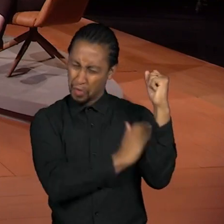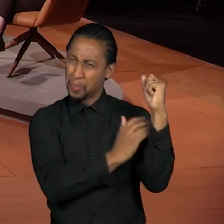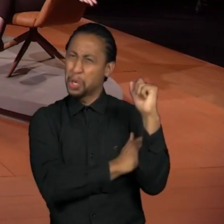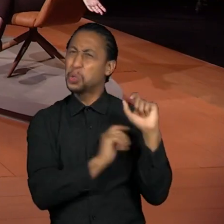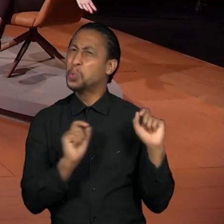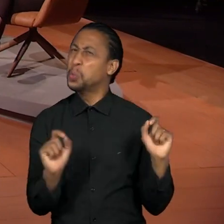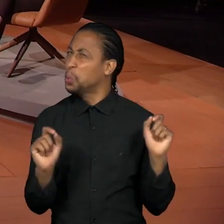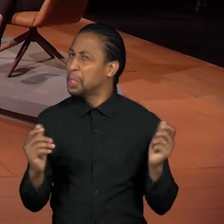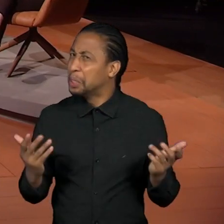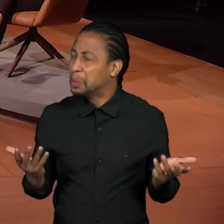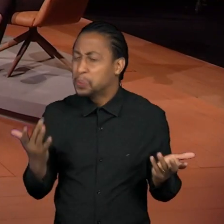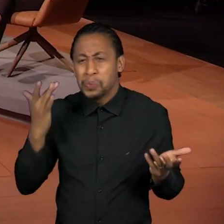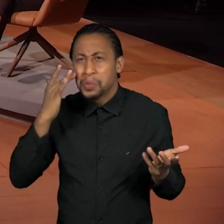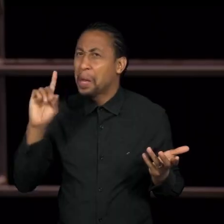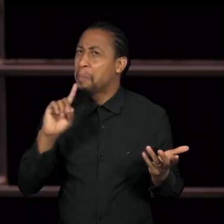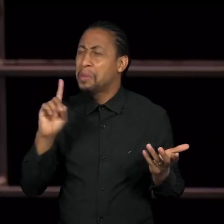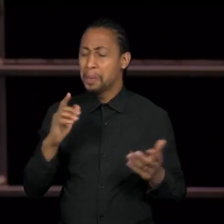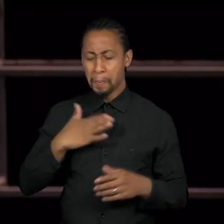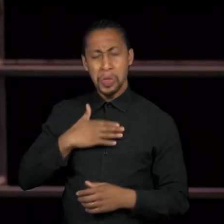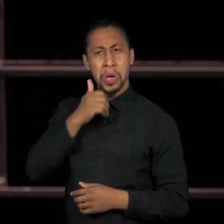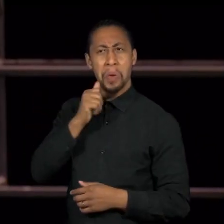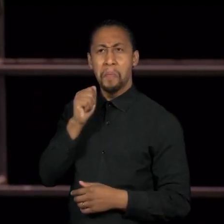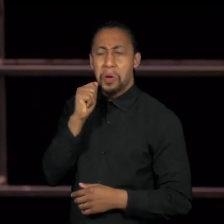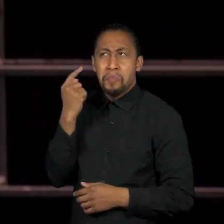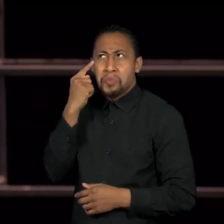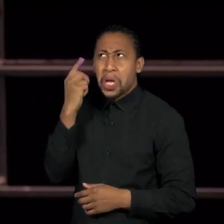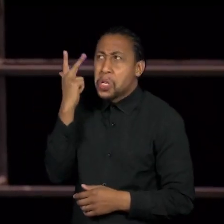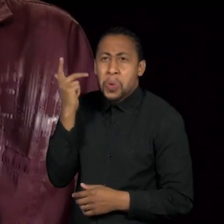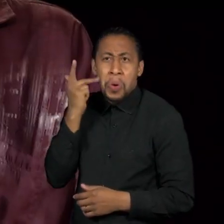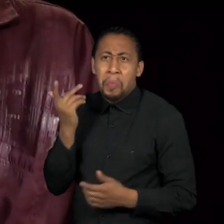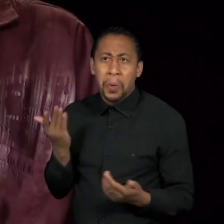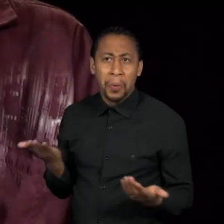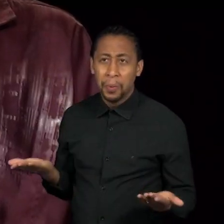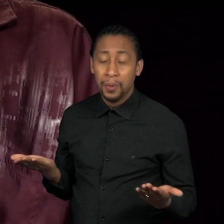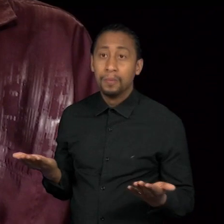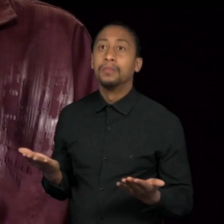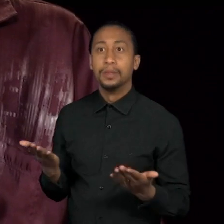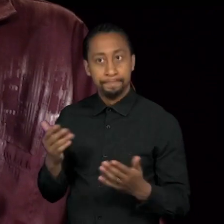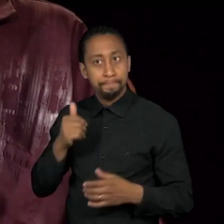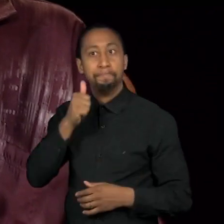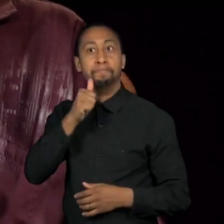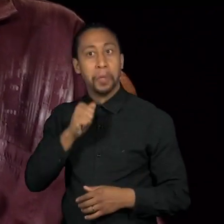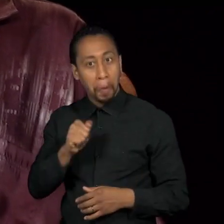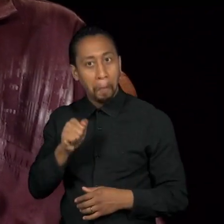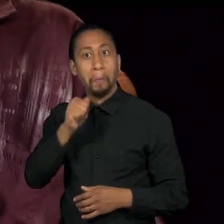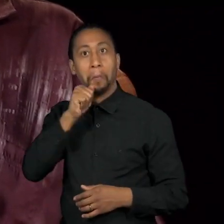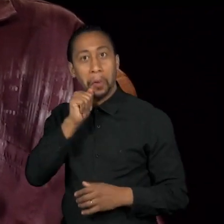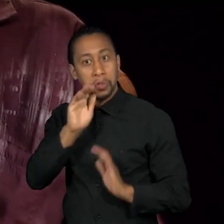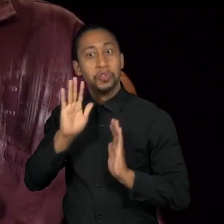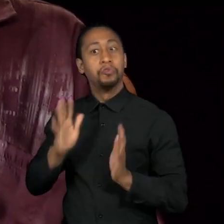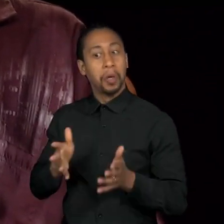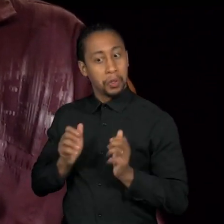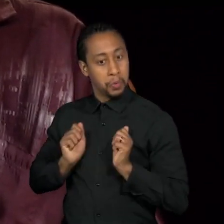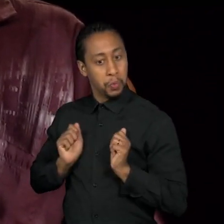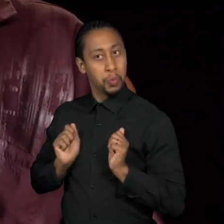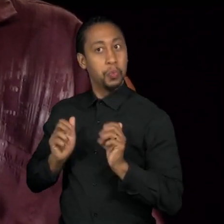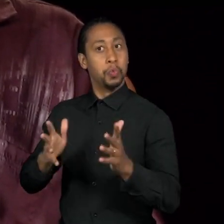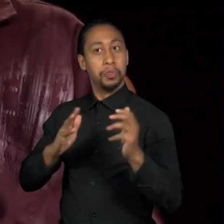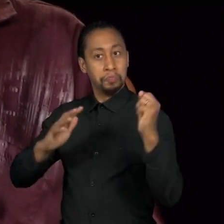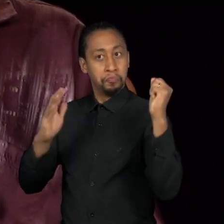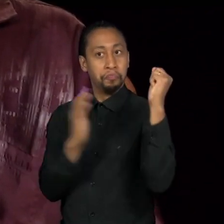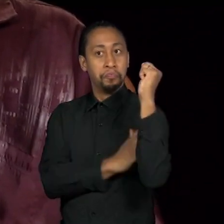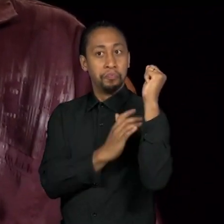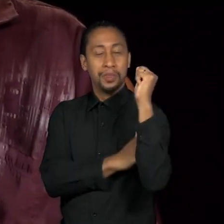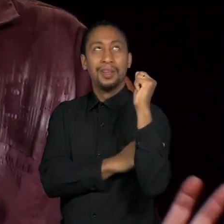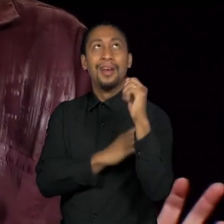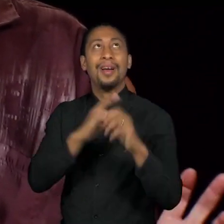esse o normal, não tinha nada de anormal. Mas ela era assim. Eu me lembro,